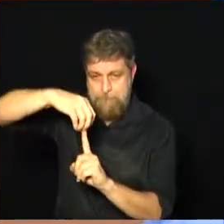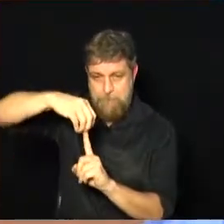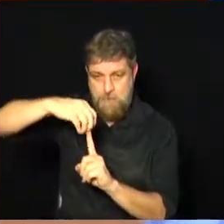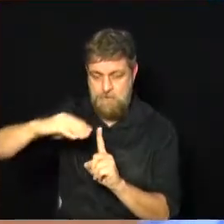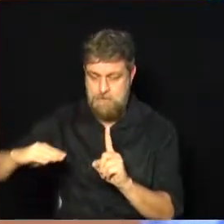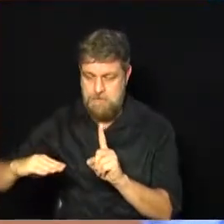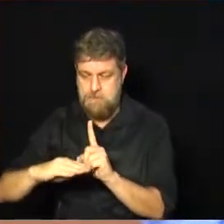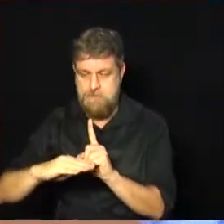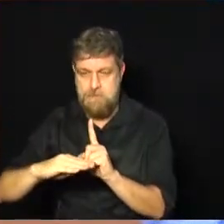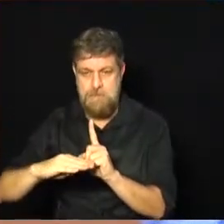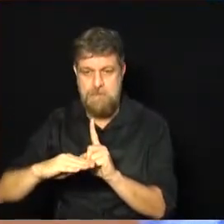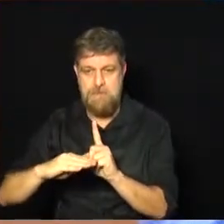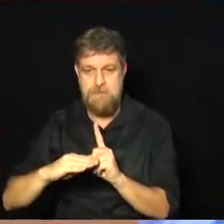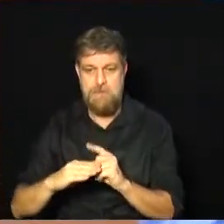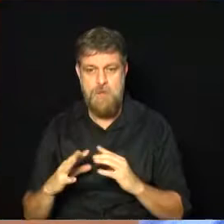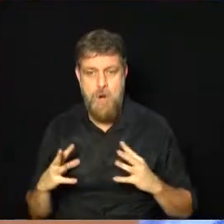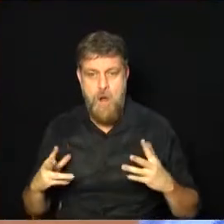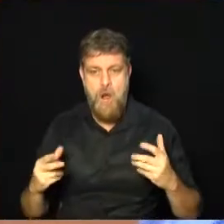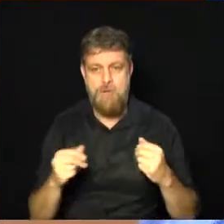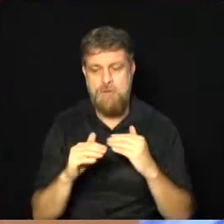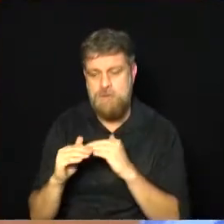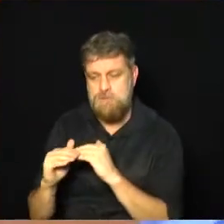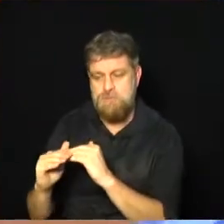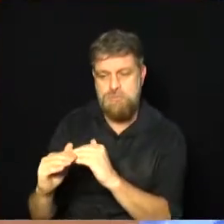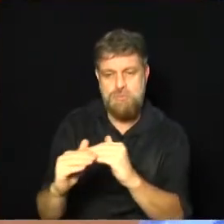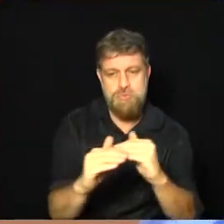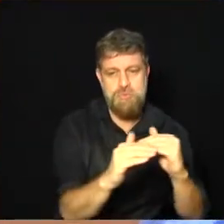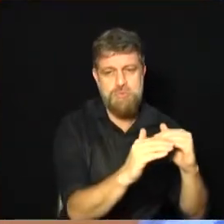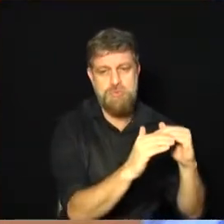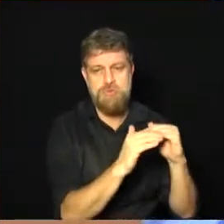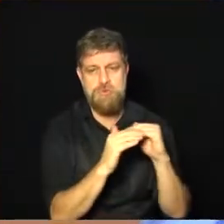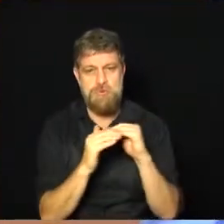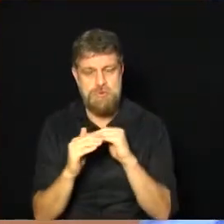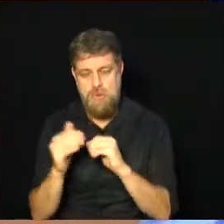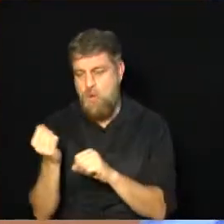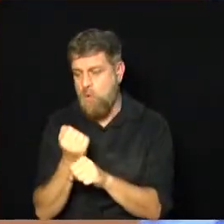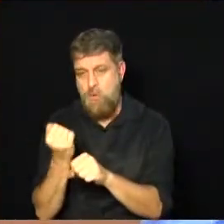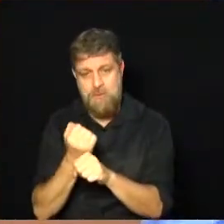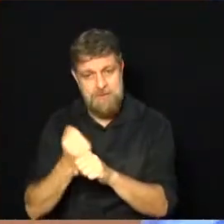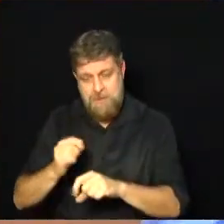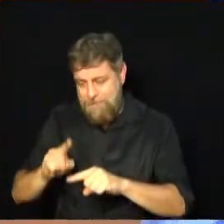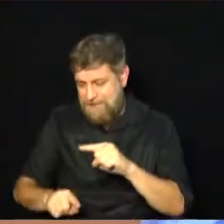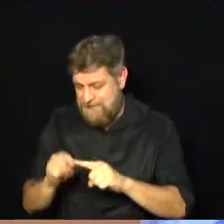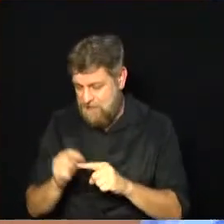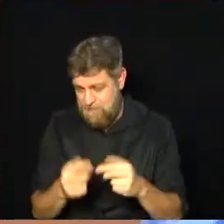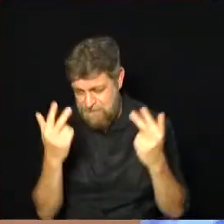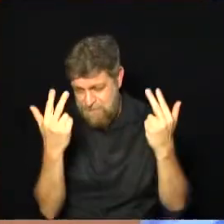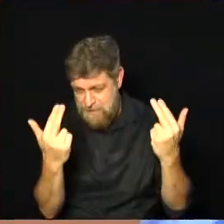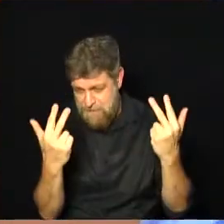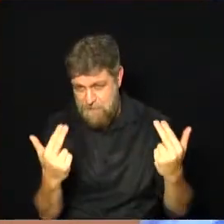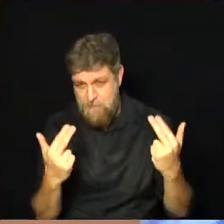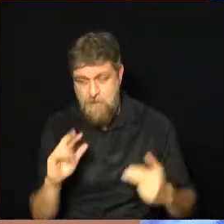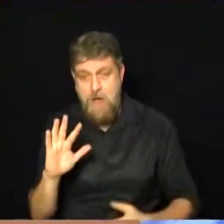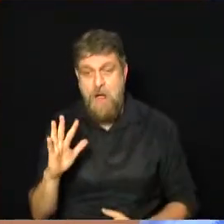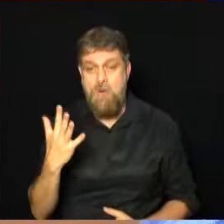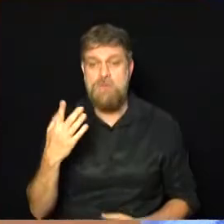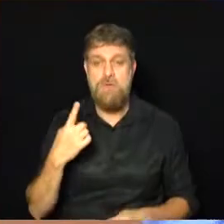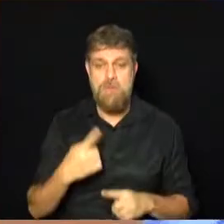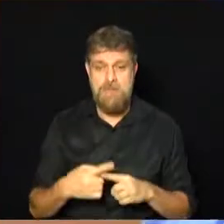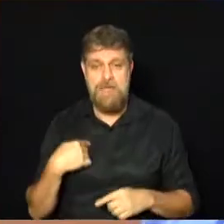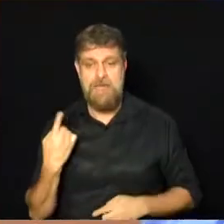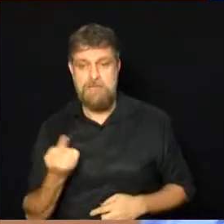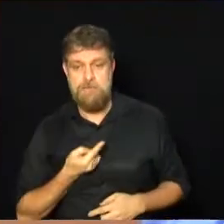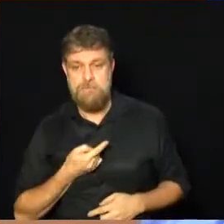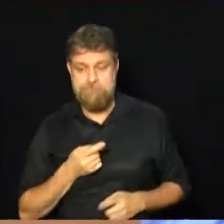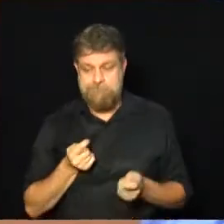têm o mesmo tipo, construído com o mesmo tipo de material tal. E só foi possível por causa dessa